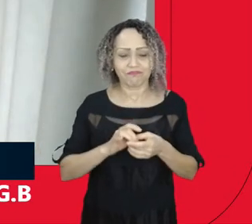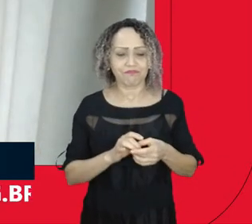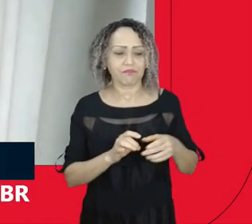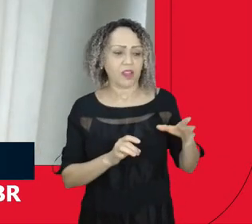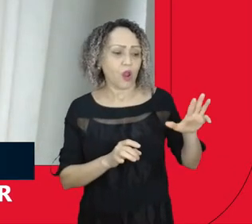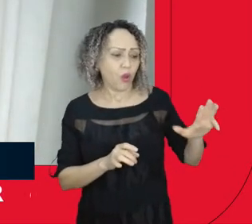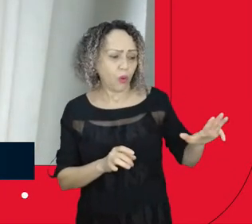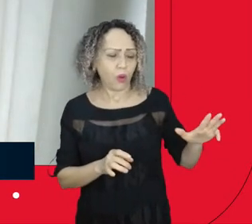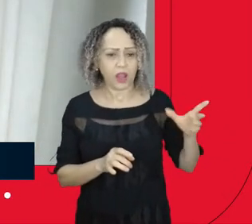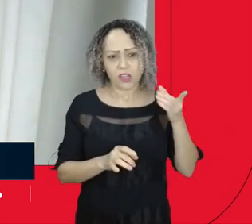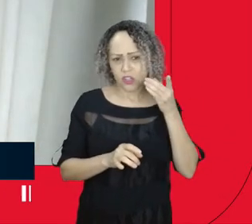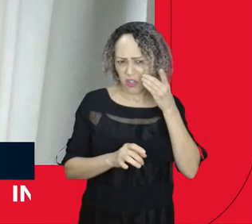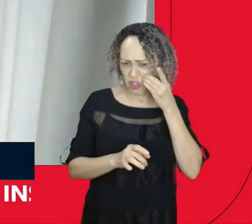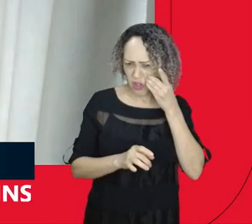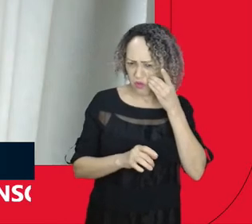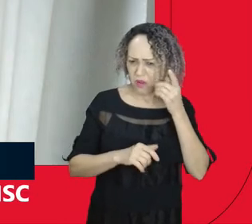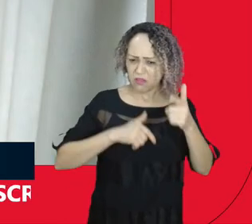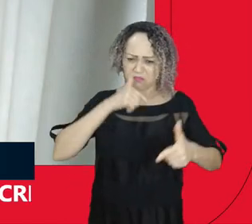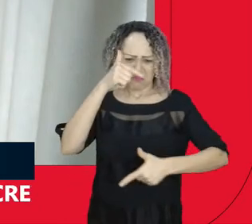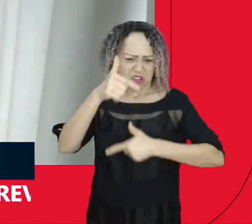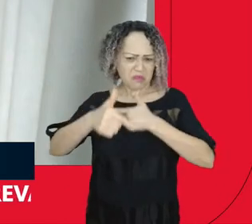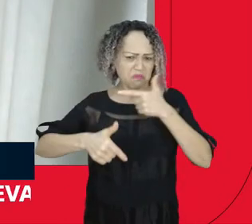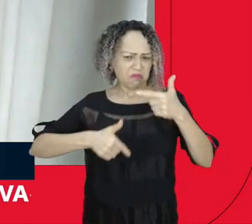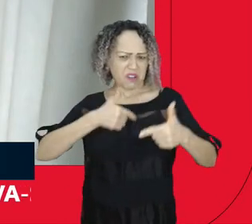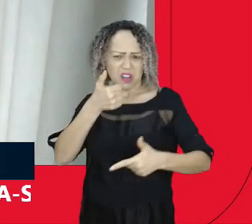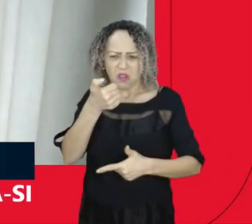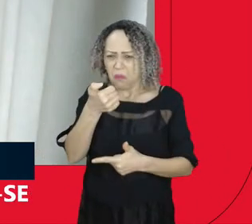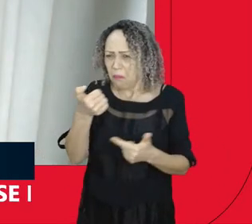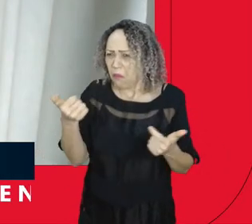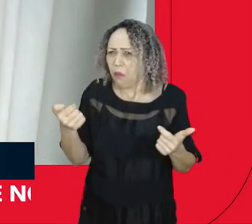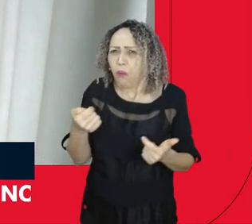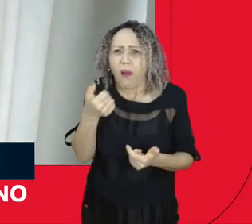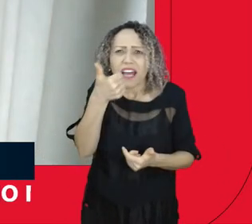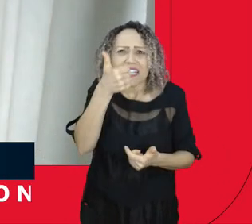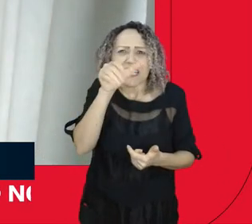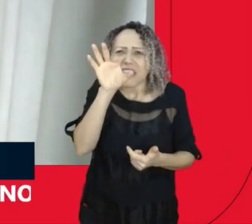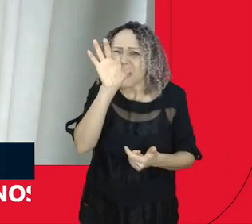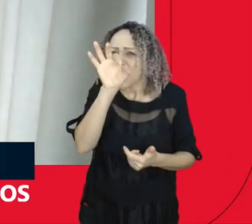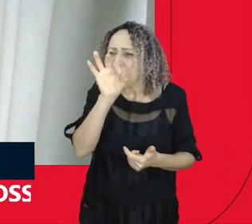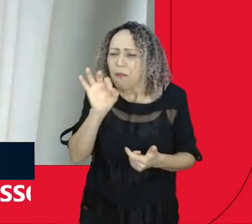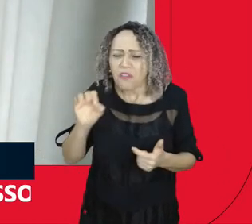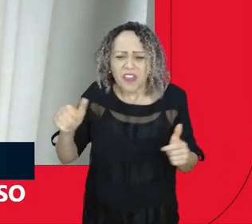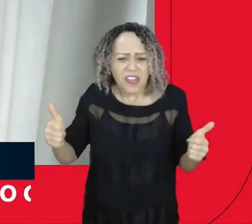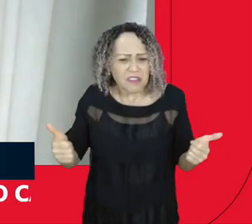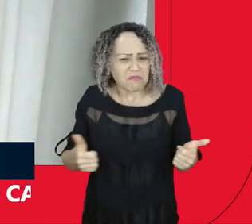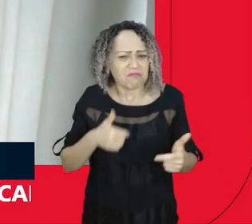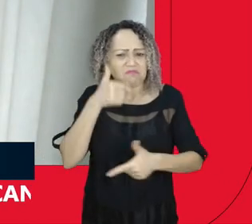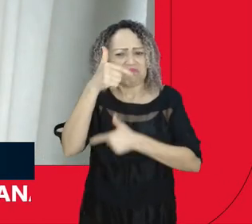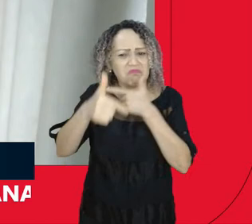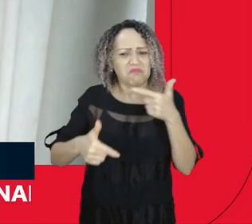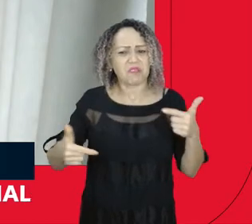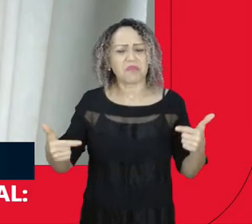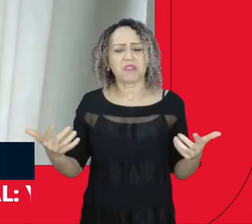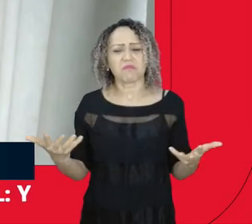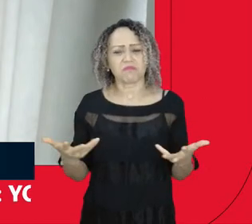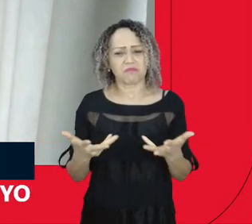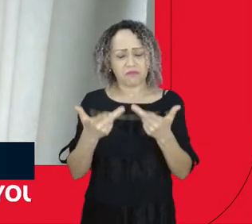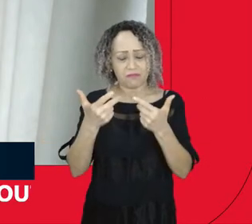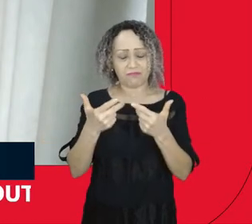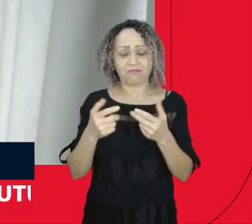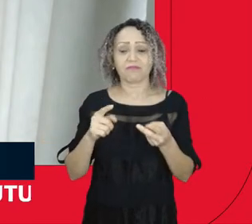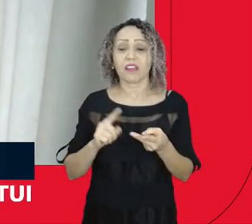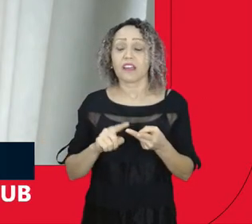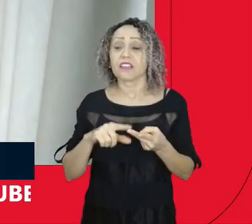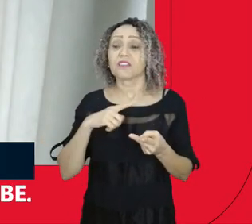praticamente pleno emprego e tivemos uns polos de desenvolvimento muito importantes aqui. Tivemos o Porto de